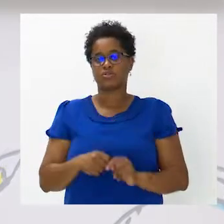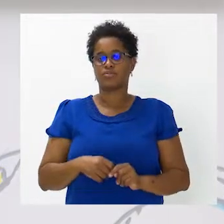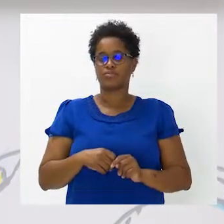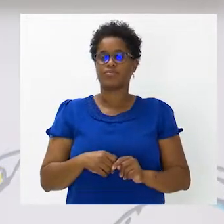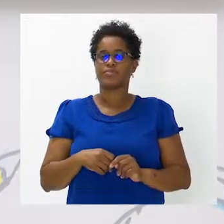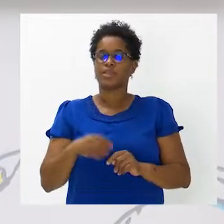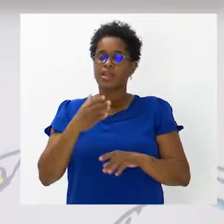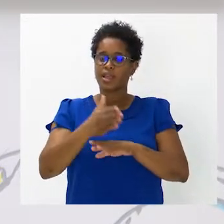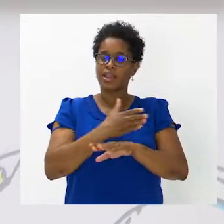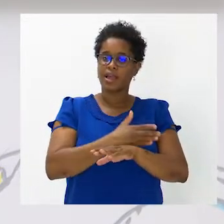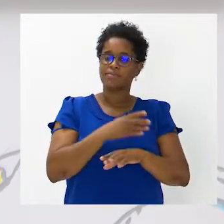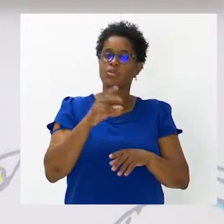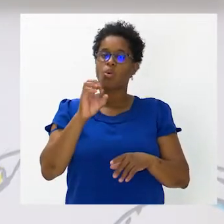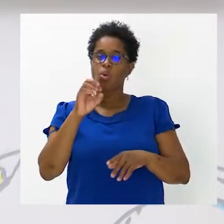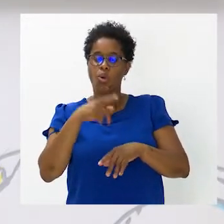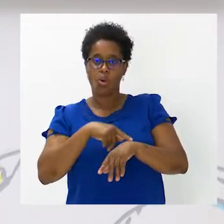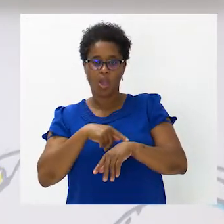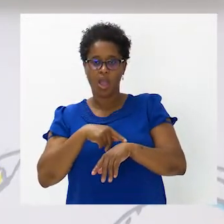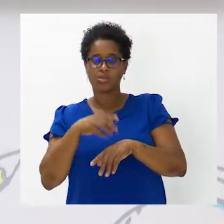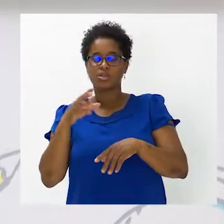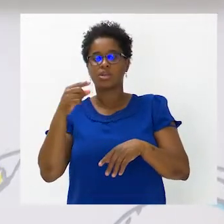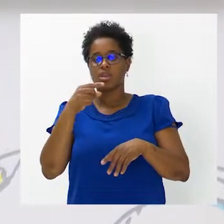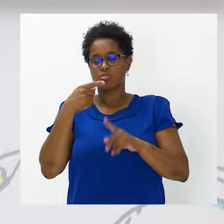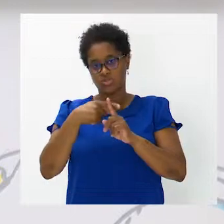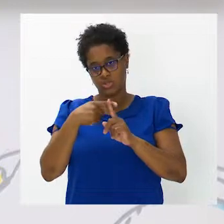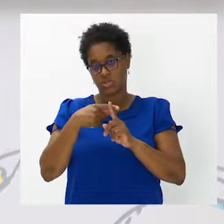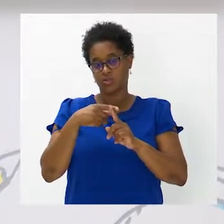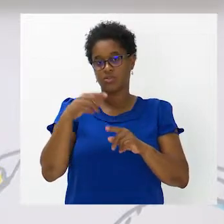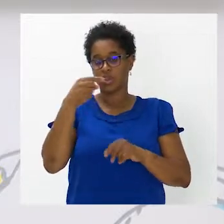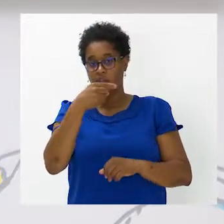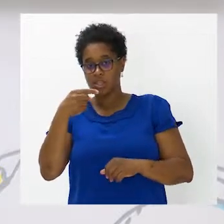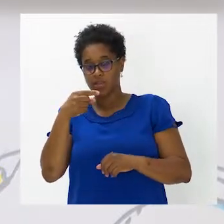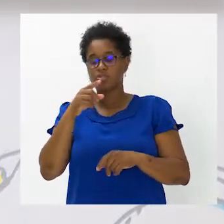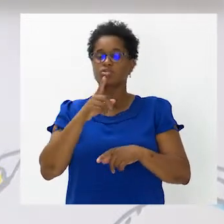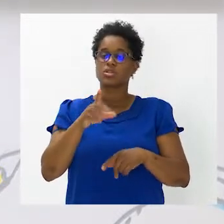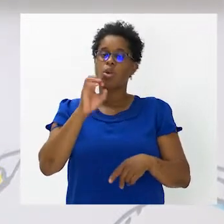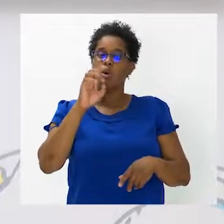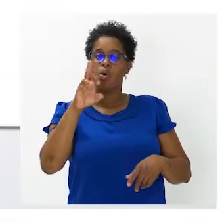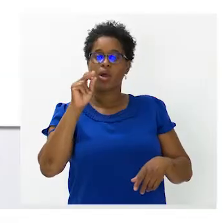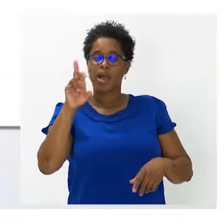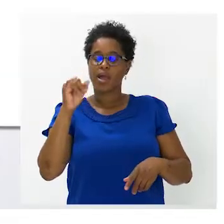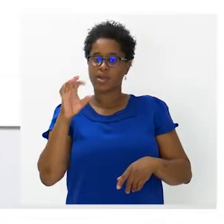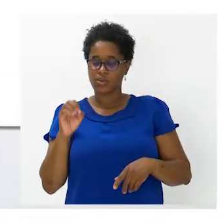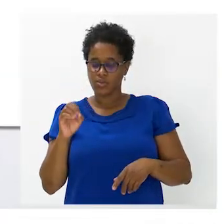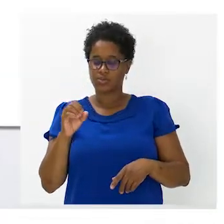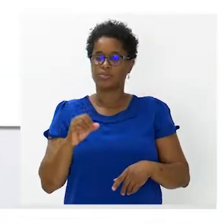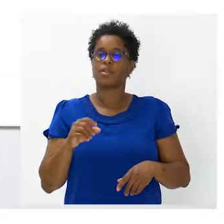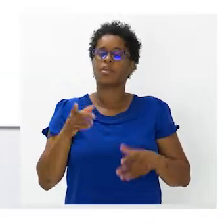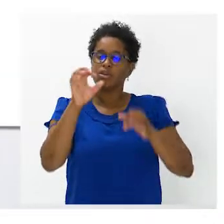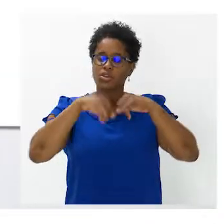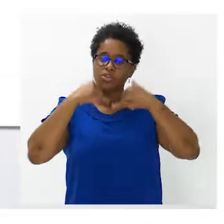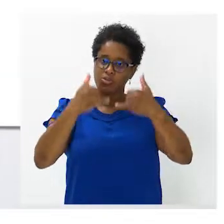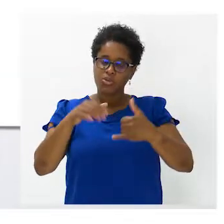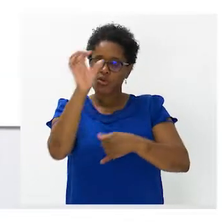Sentido positivo anti-horário, sentido negativo é o sentido horário, certo? Depois, como vocês podem